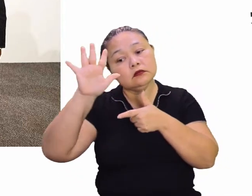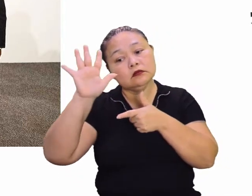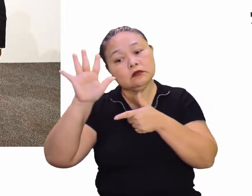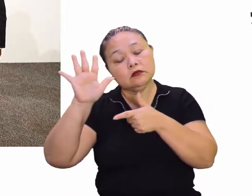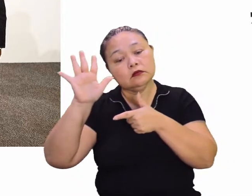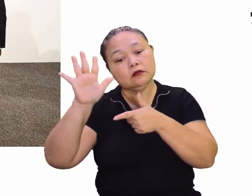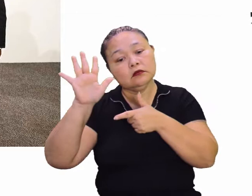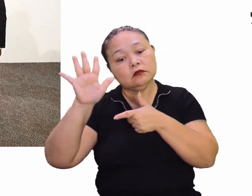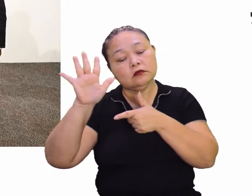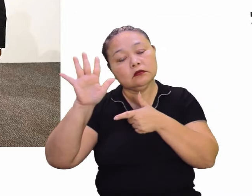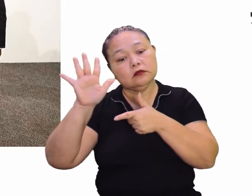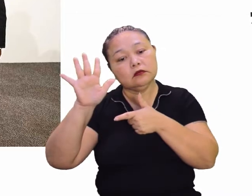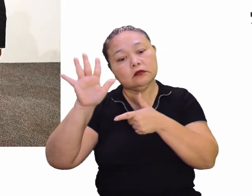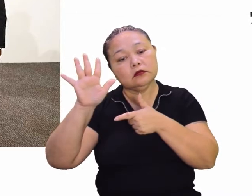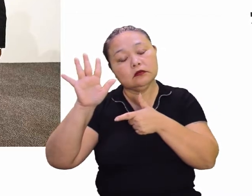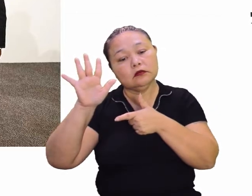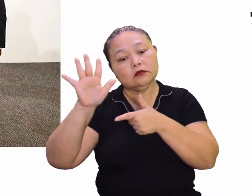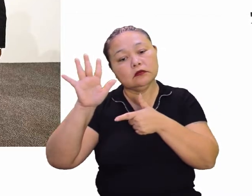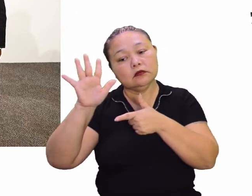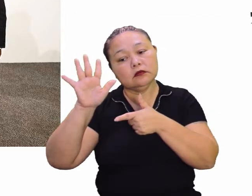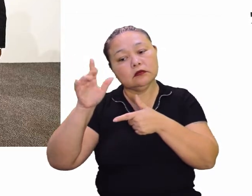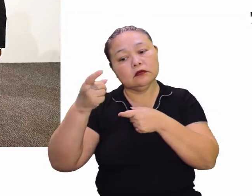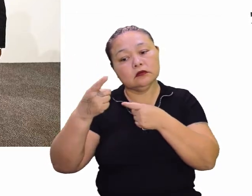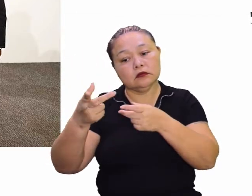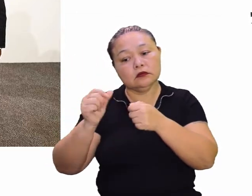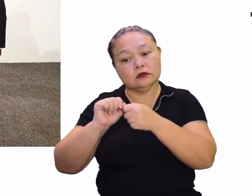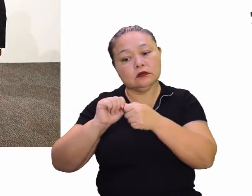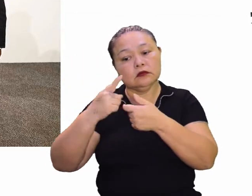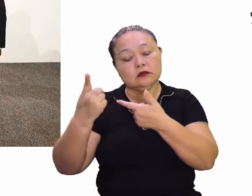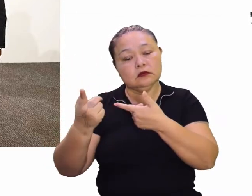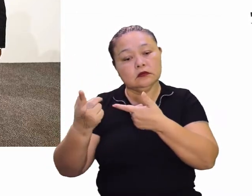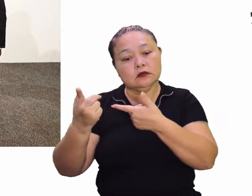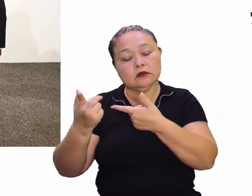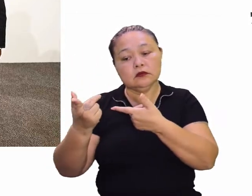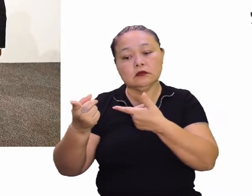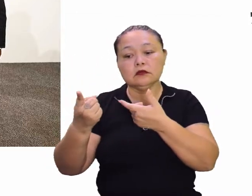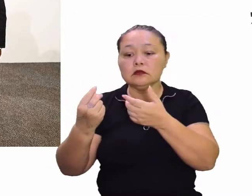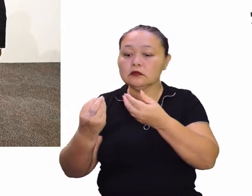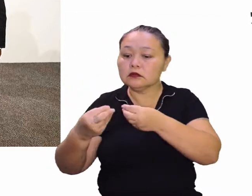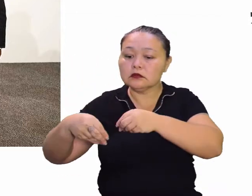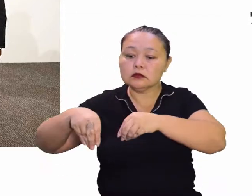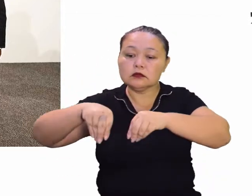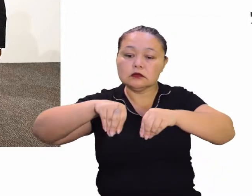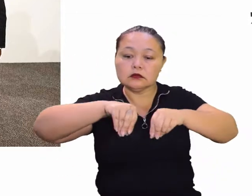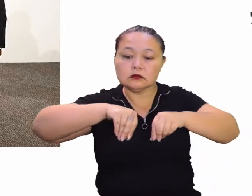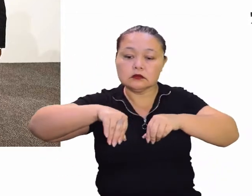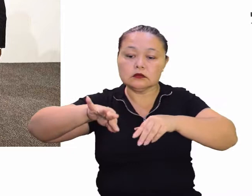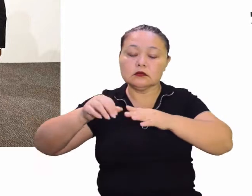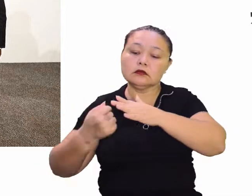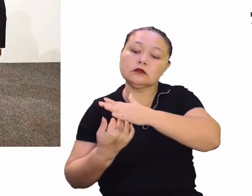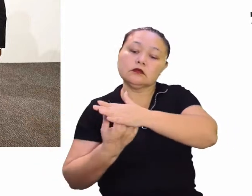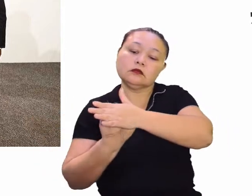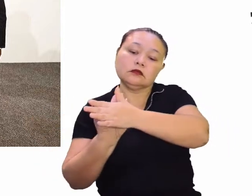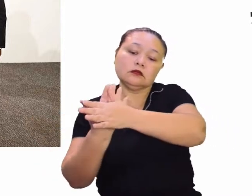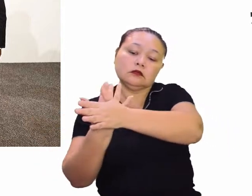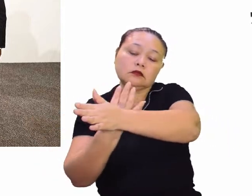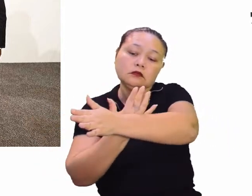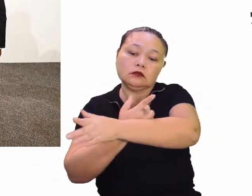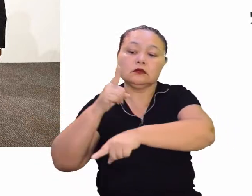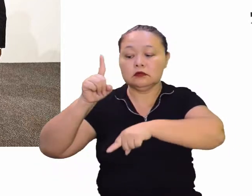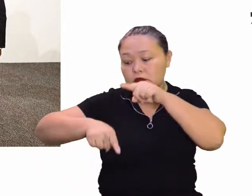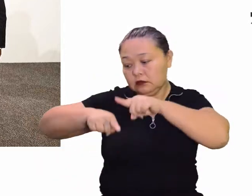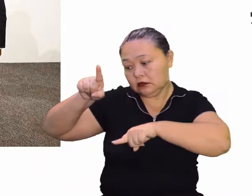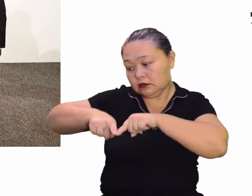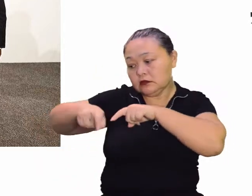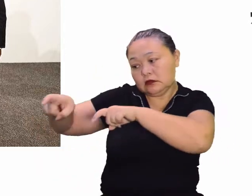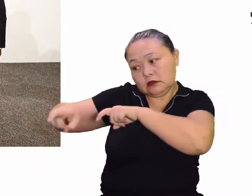caro esse agrotóxico e o fertilizante, obviamente o produto agrícola também vai